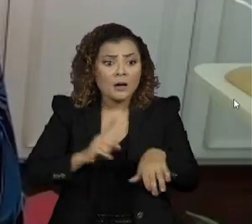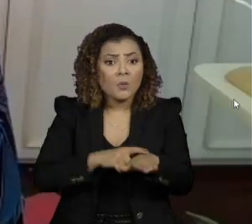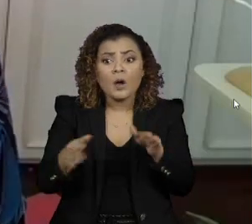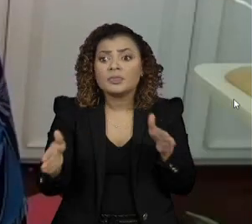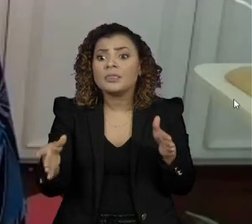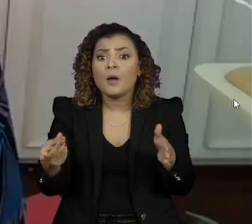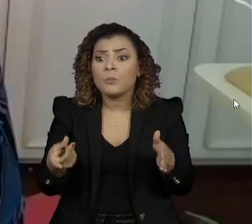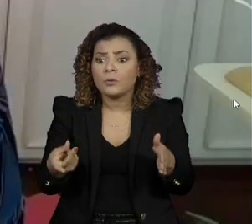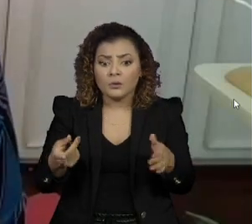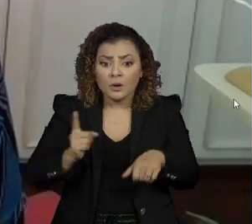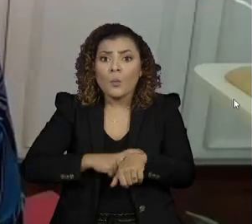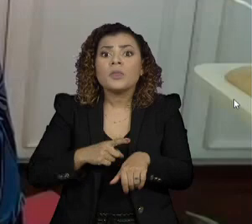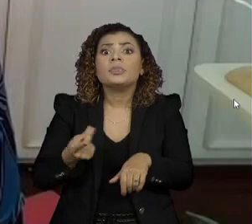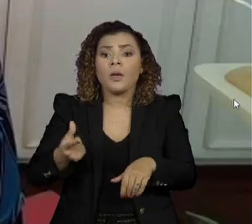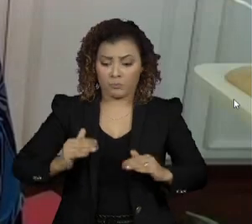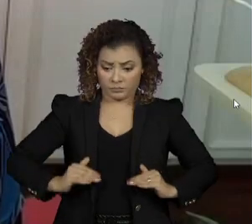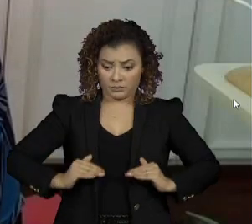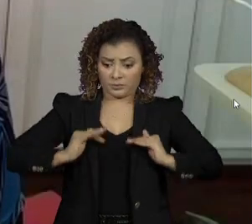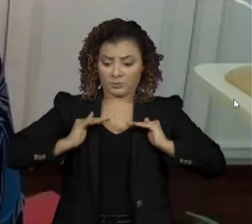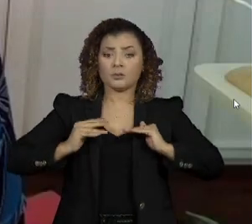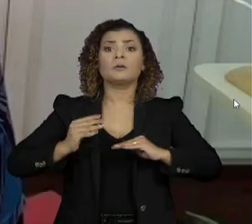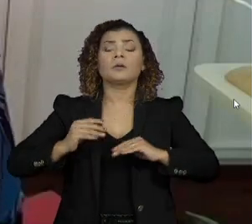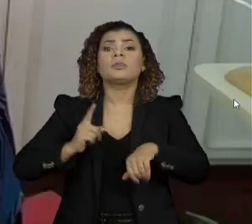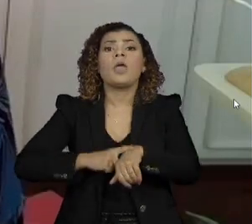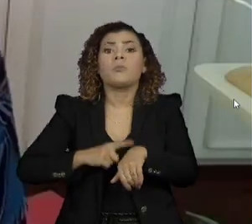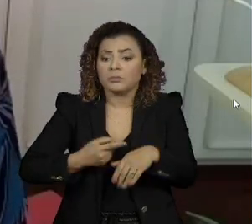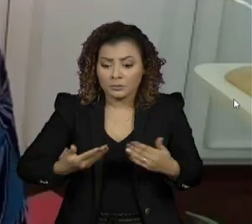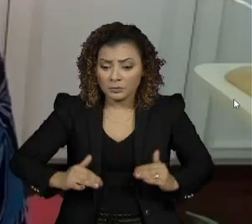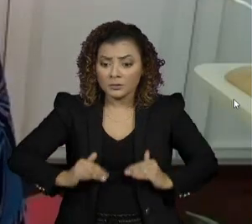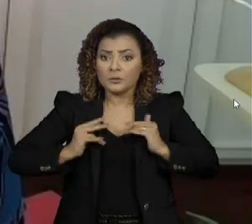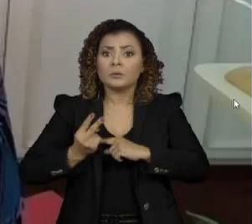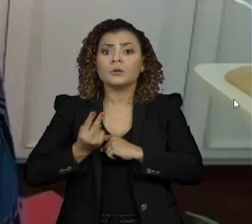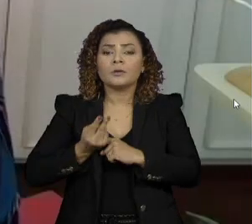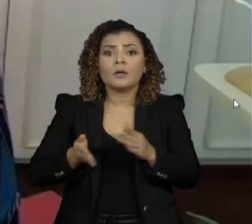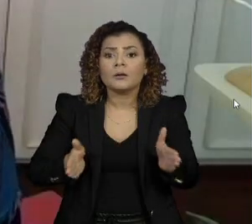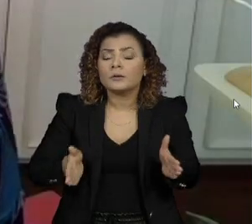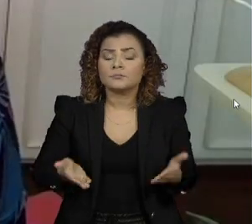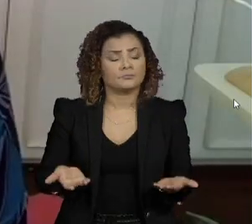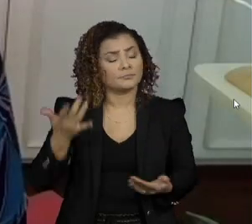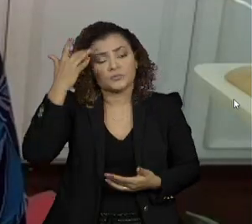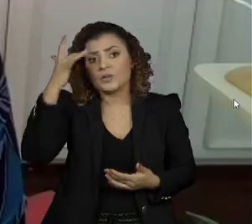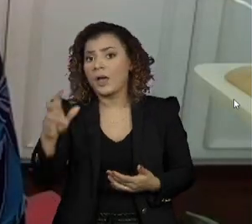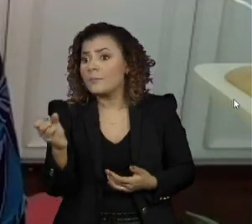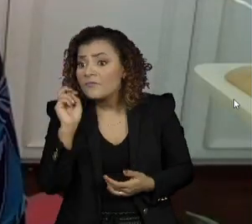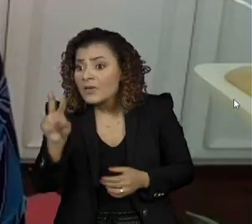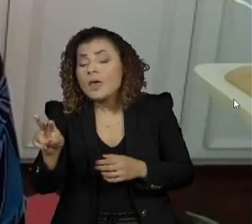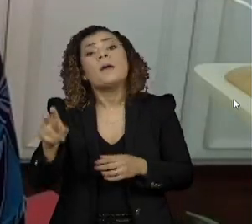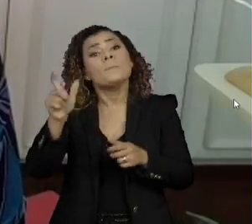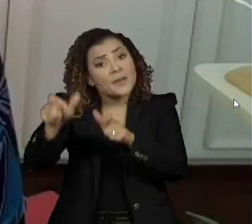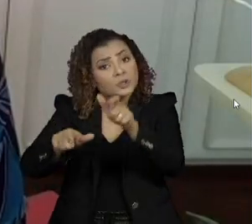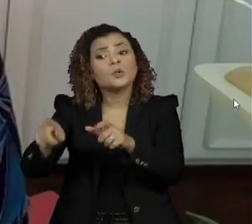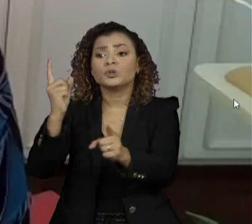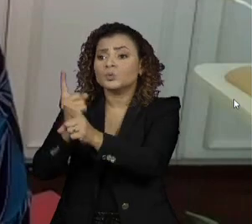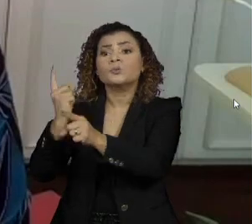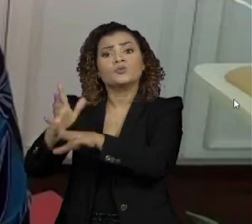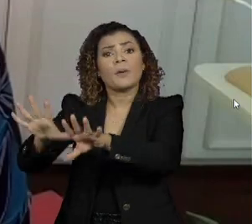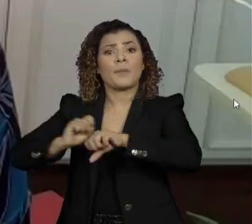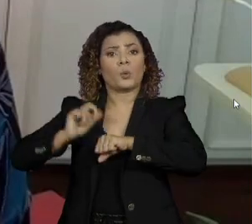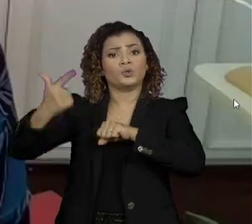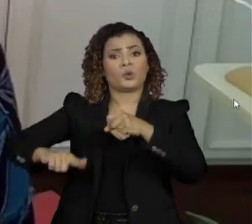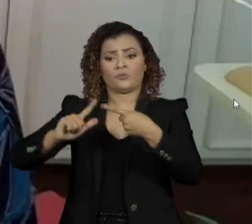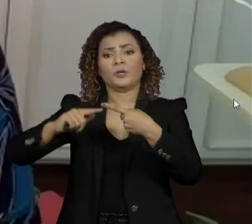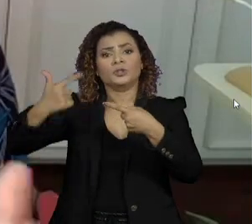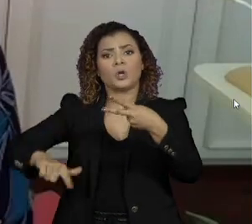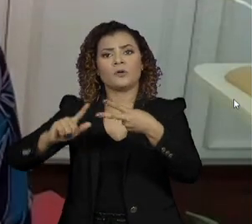da imunidade daquelas pessoas que tiveram a doença. Nós temos aí numerosos casos de reinfecção. Também